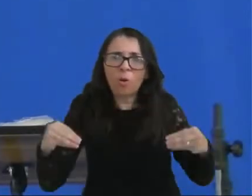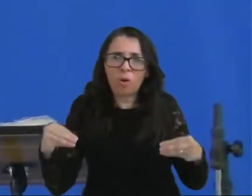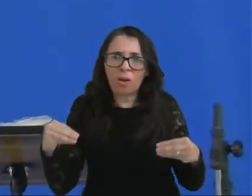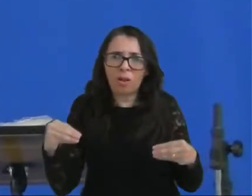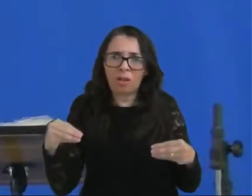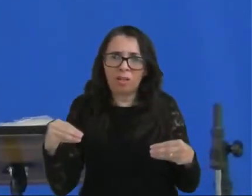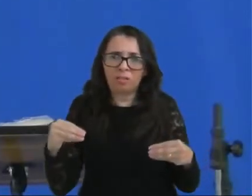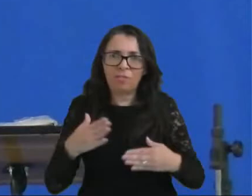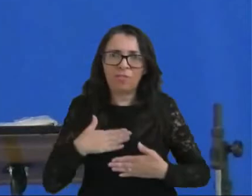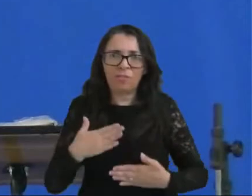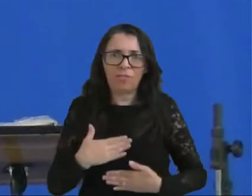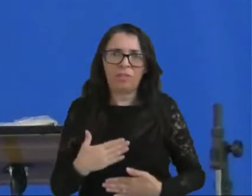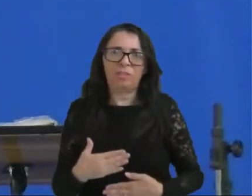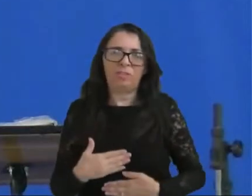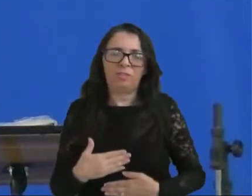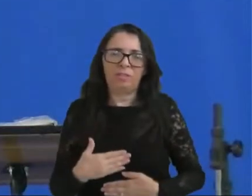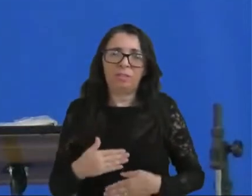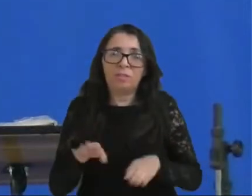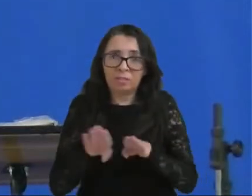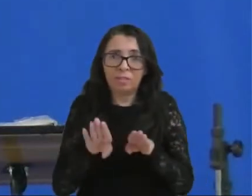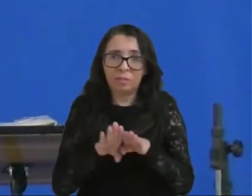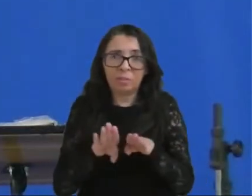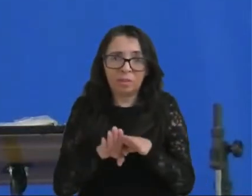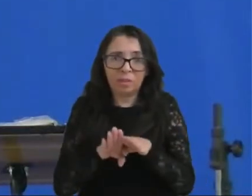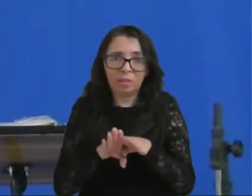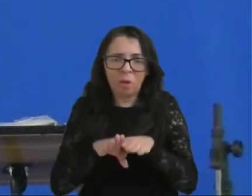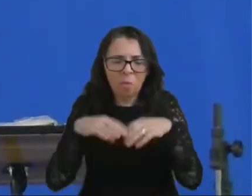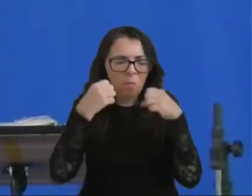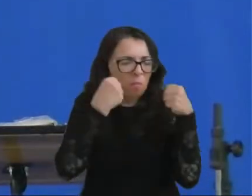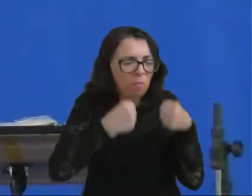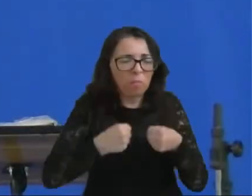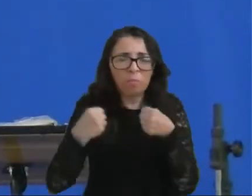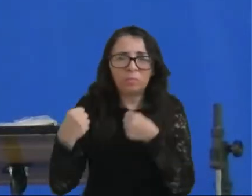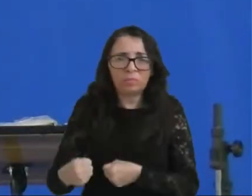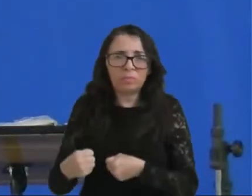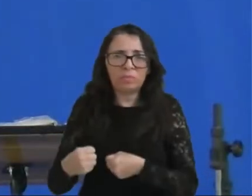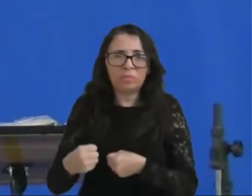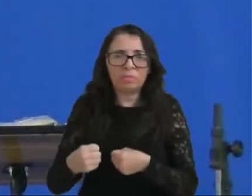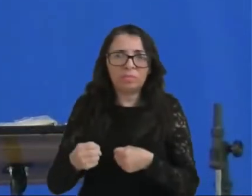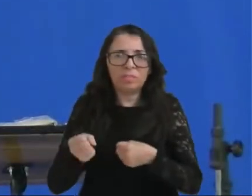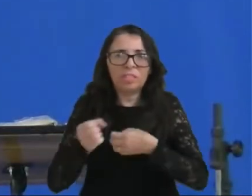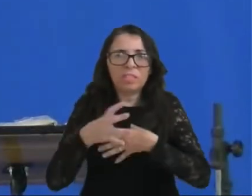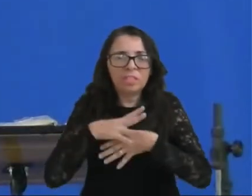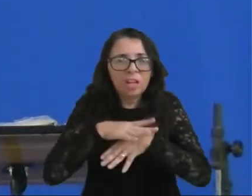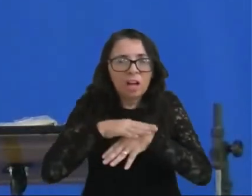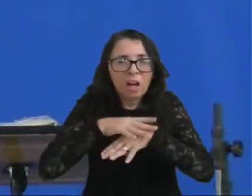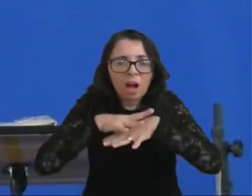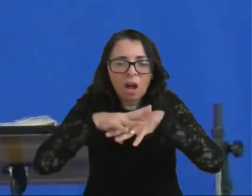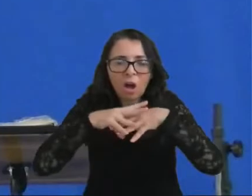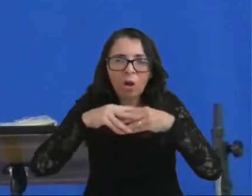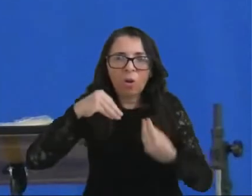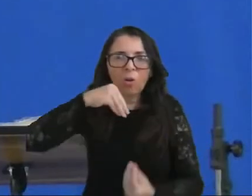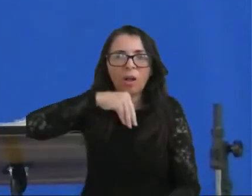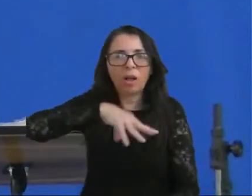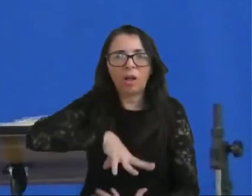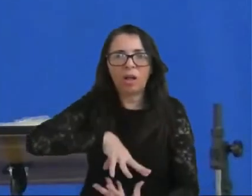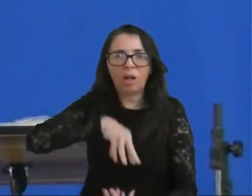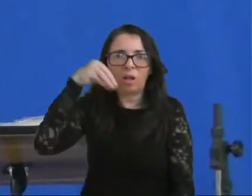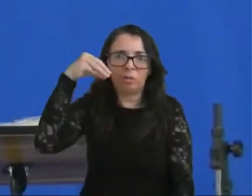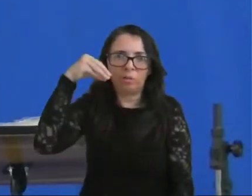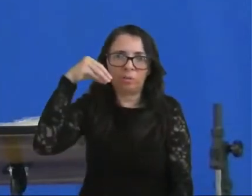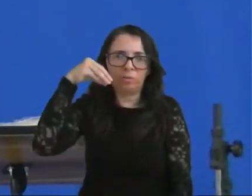diminua o contágio do vírus, não para que esfriamos espiritualmente.